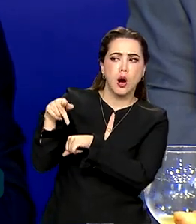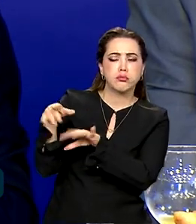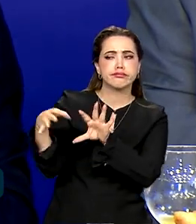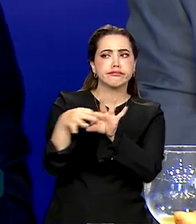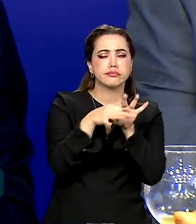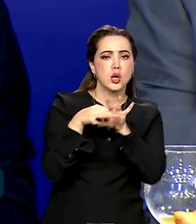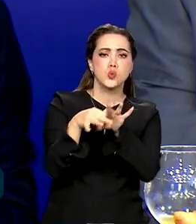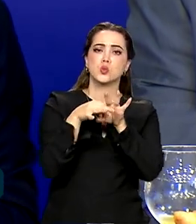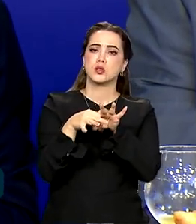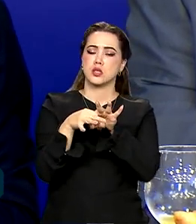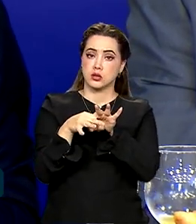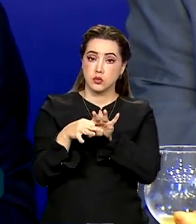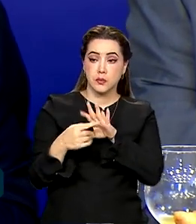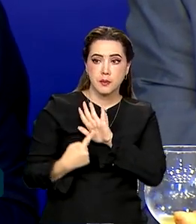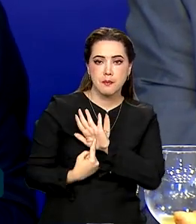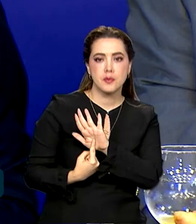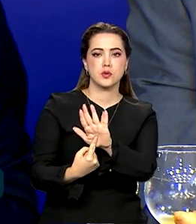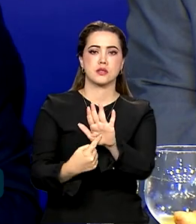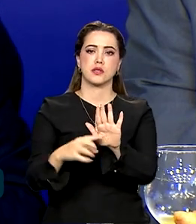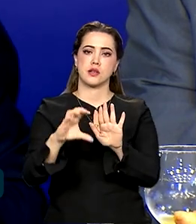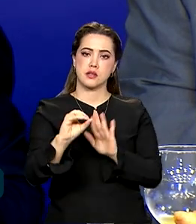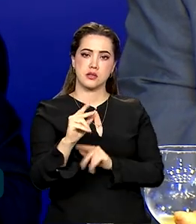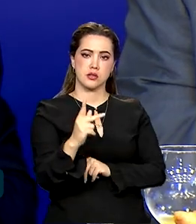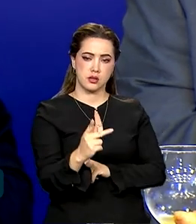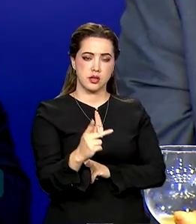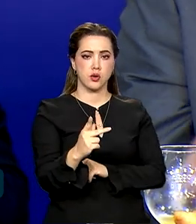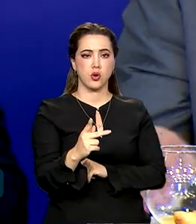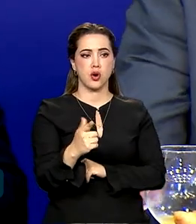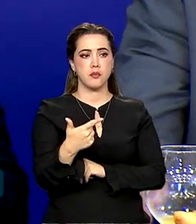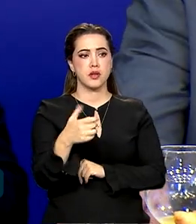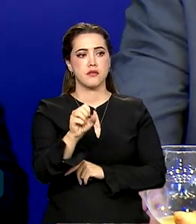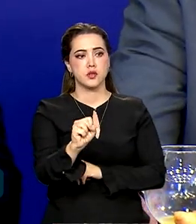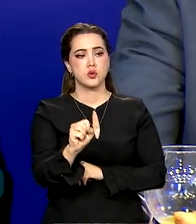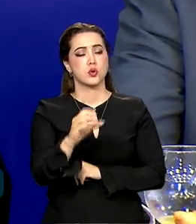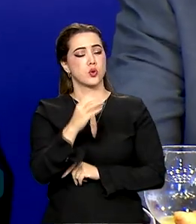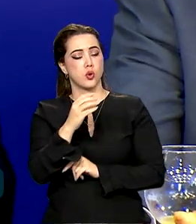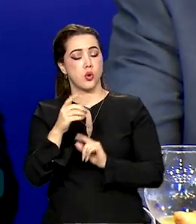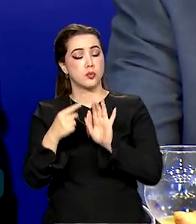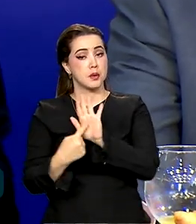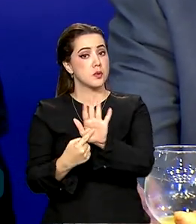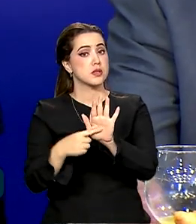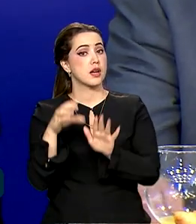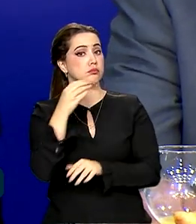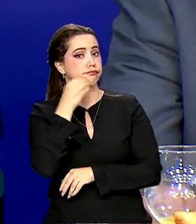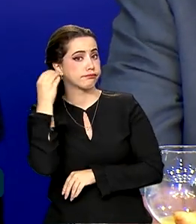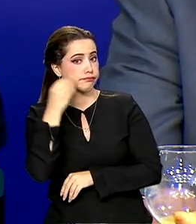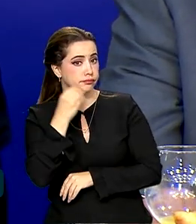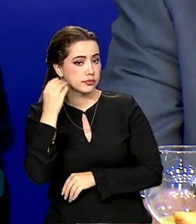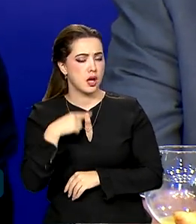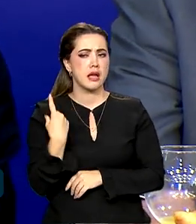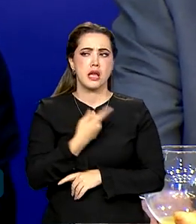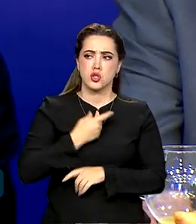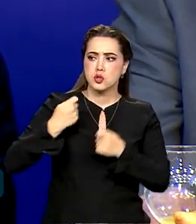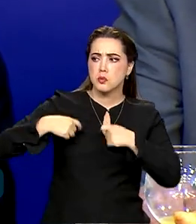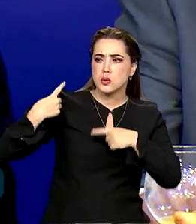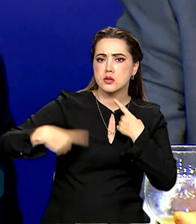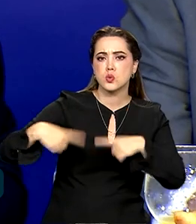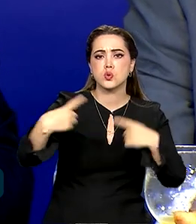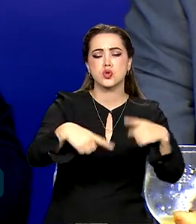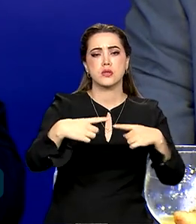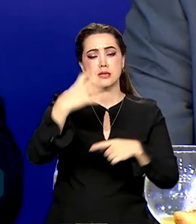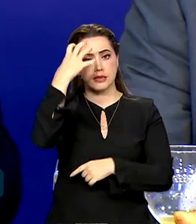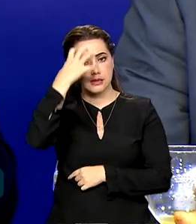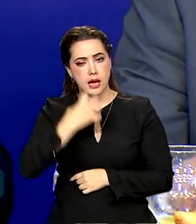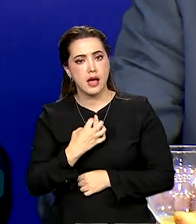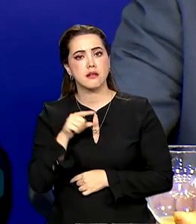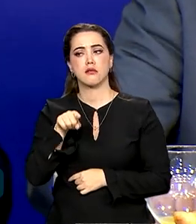unido na COP28 nos Emirados Árabes e que a gente possa ter uma discussão muito séria com